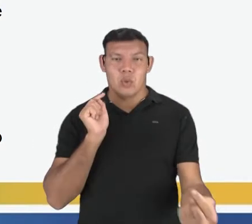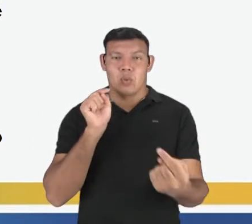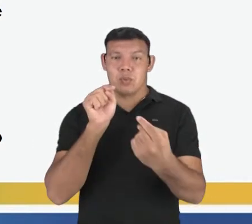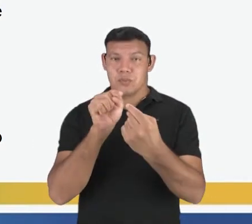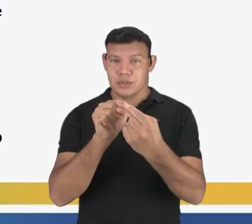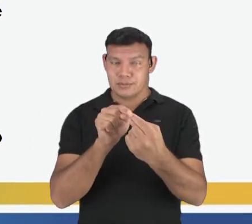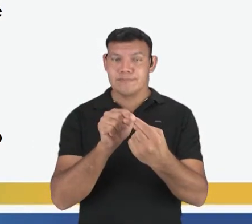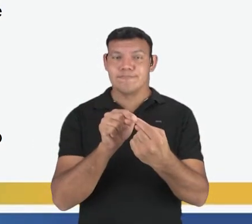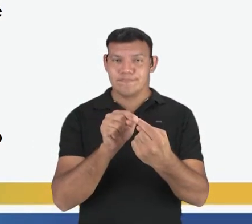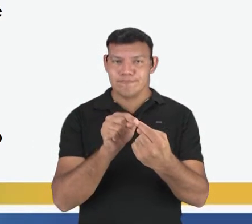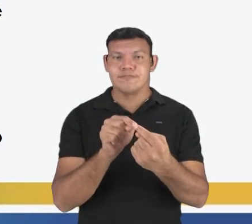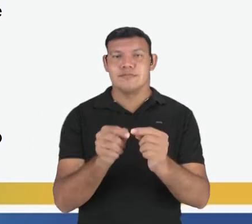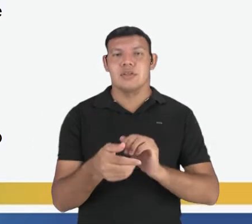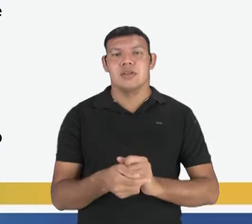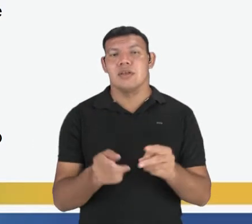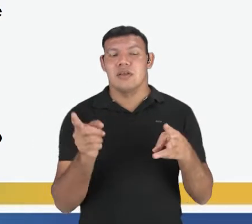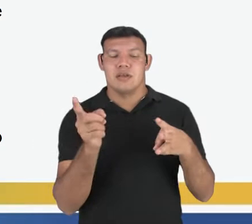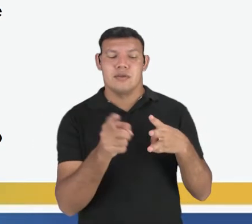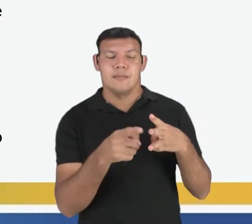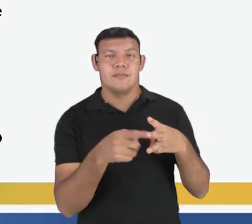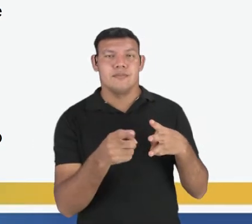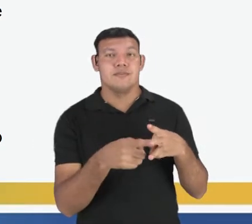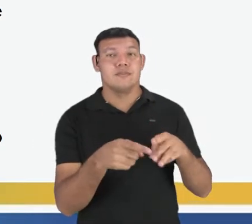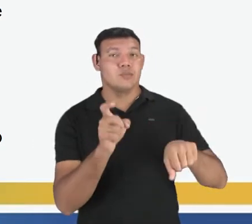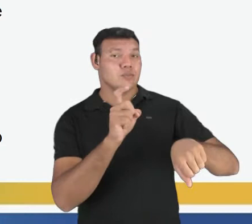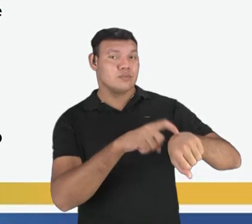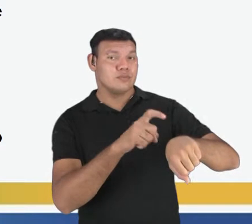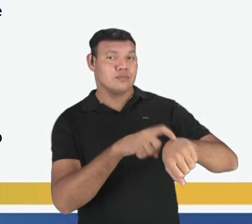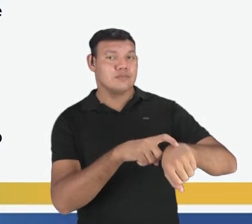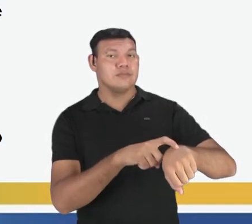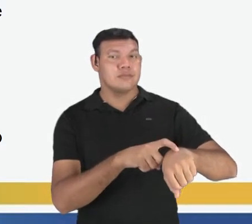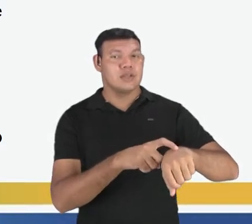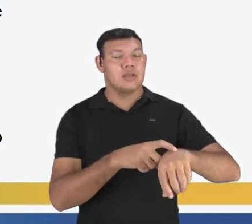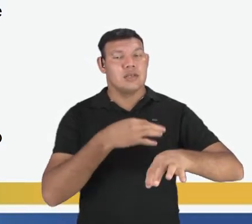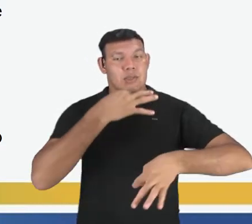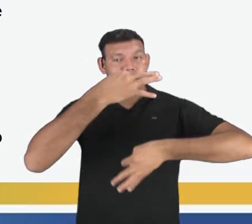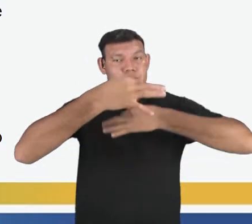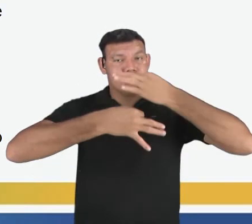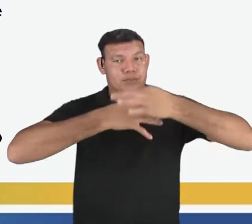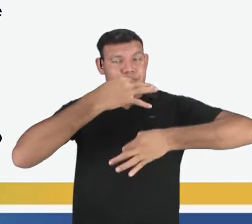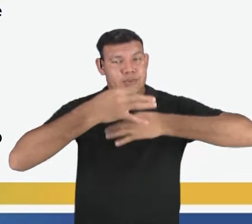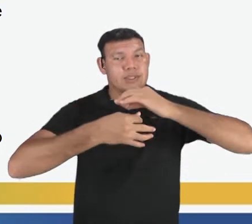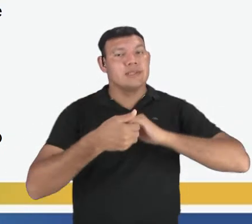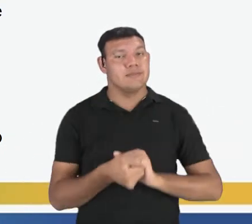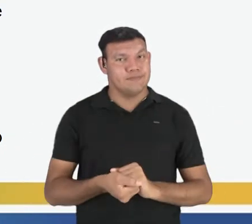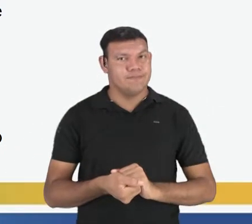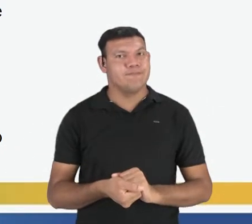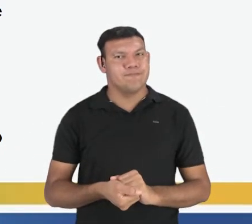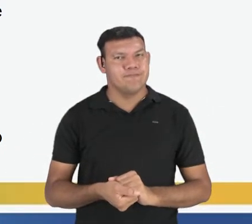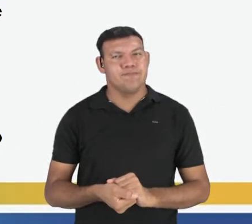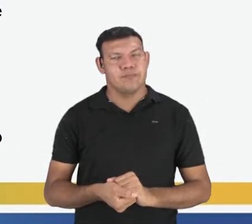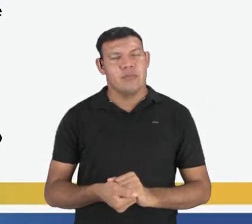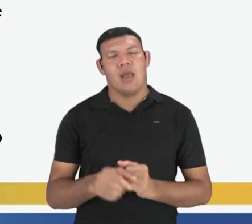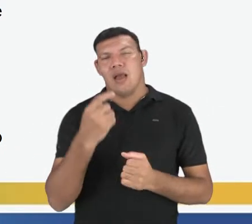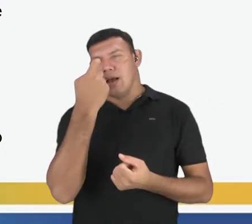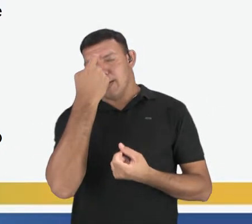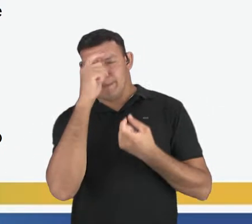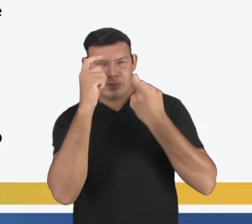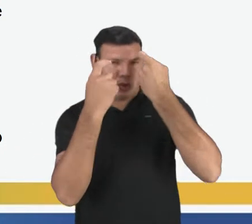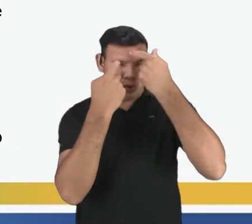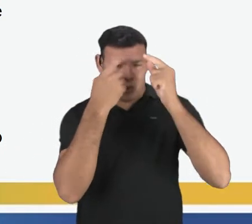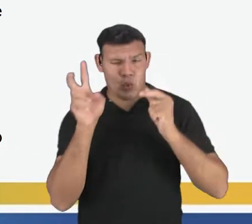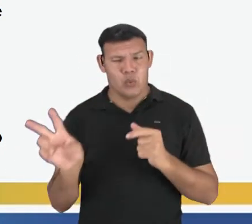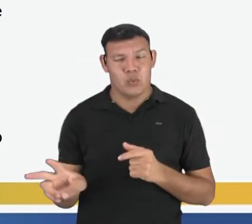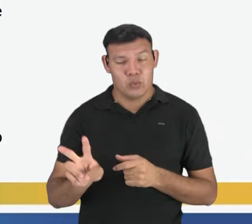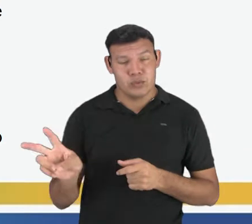os objetivos. Né? Segundo passo do filosofar é o momento da crítica. Depois de realizar o